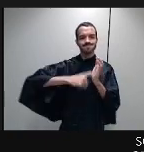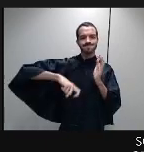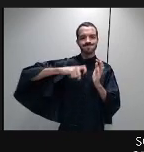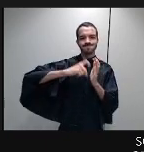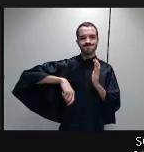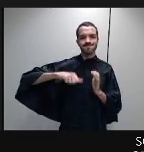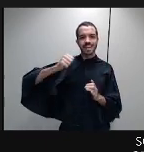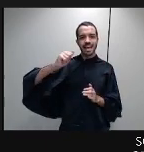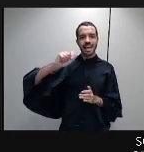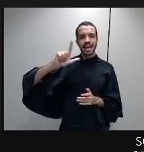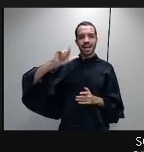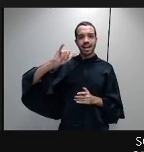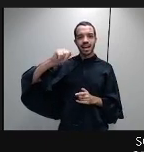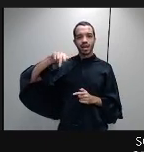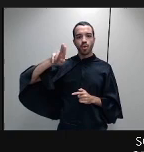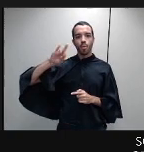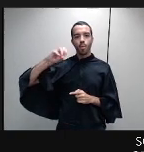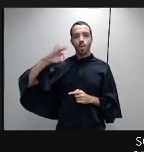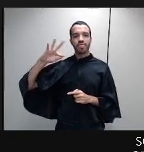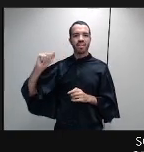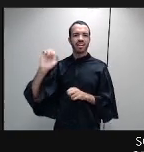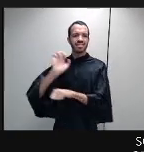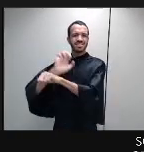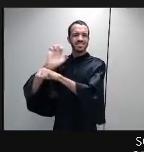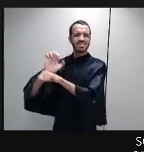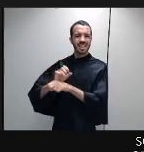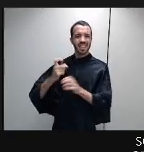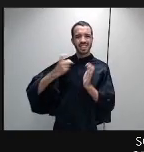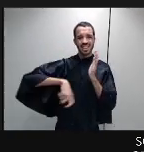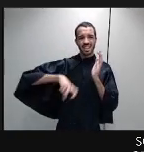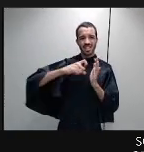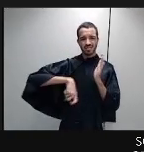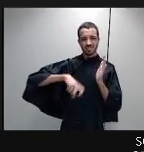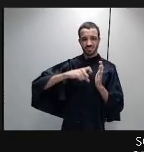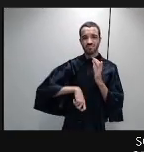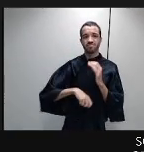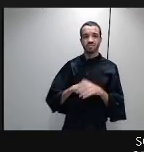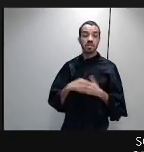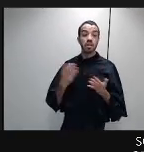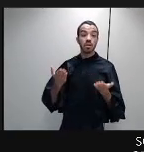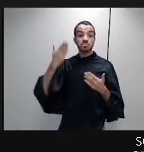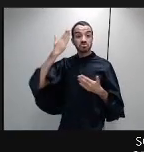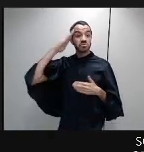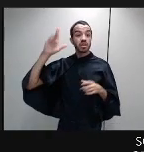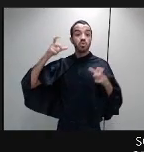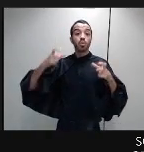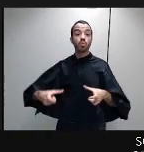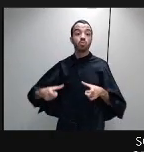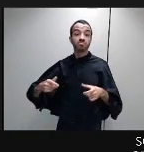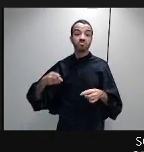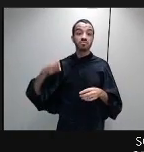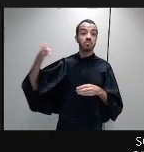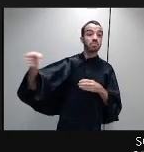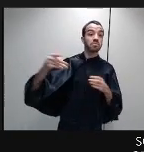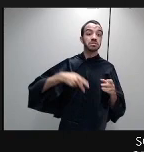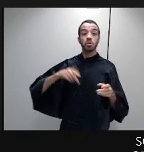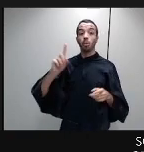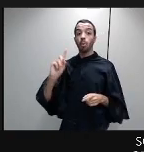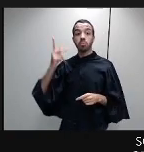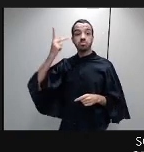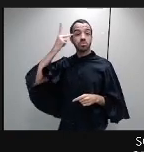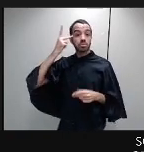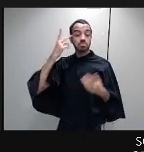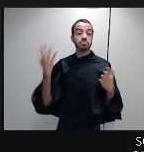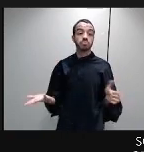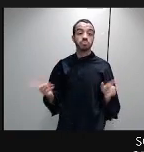produto efetivamente não se sabe onde está mais enfim nessa medida que me acho